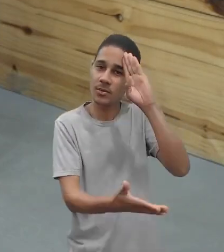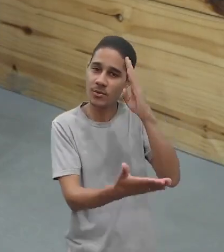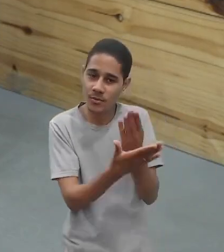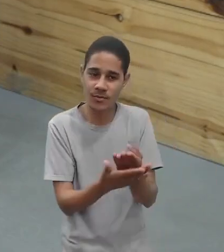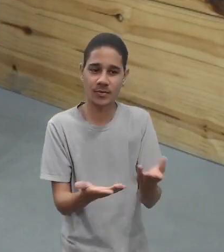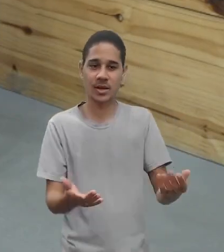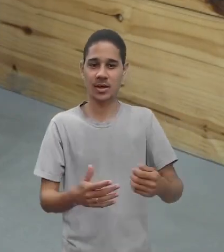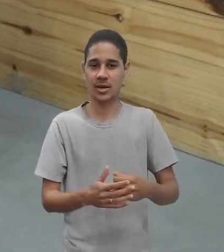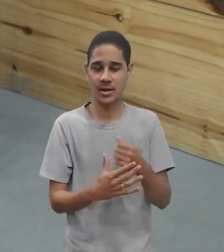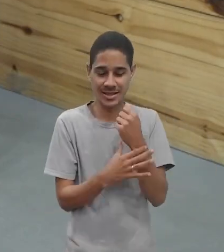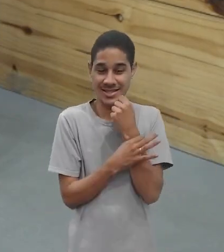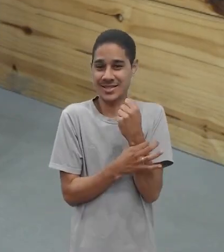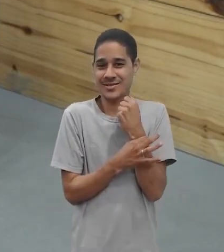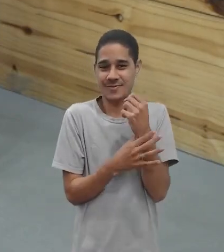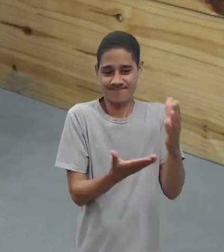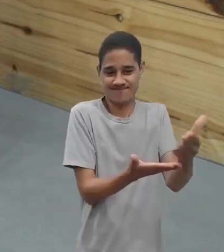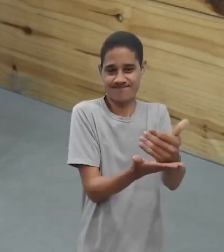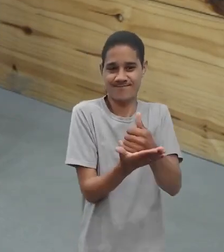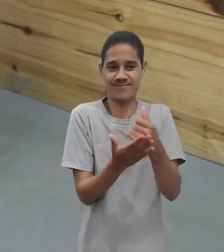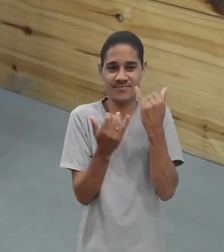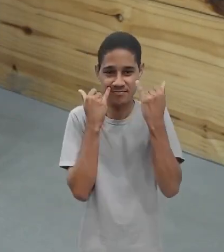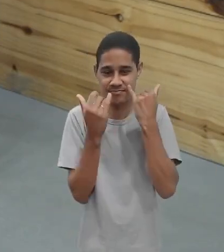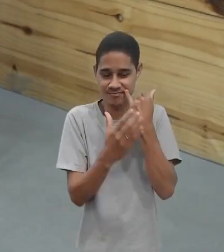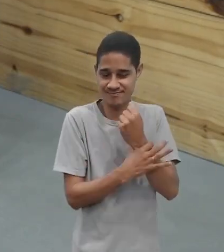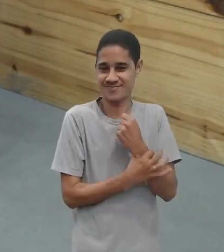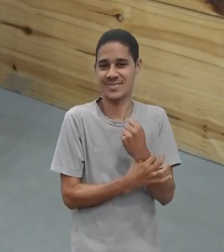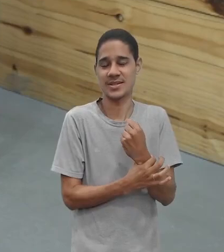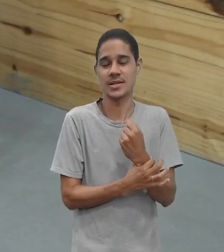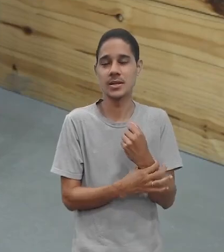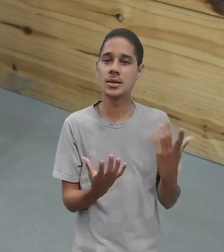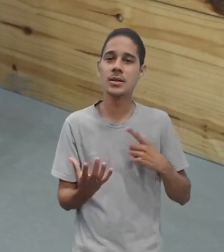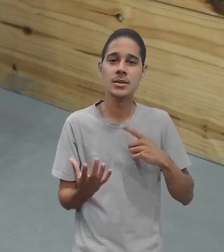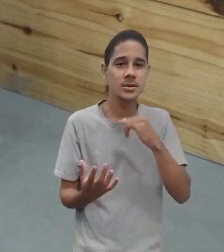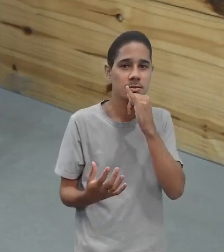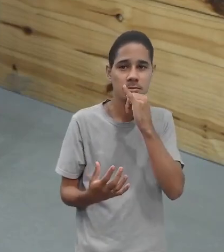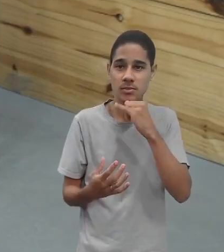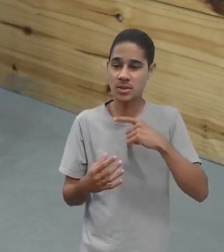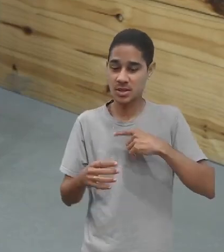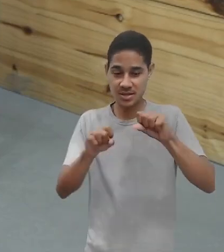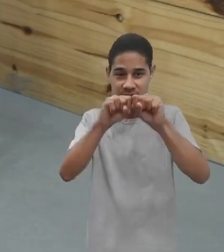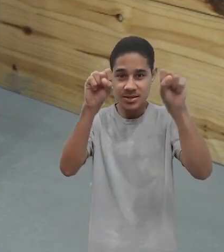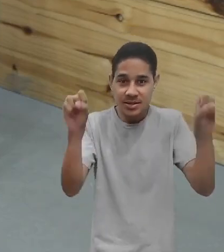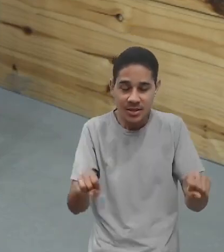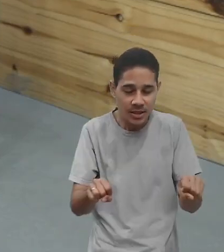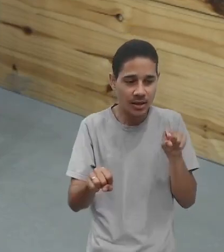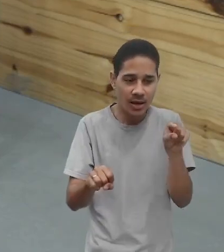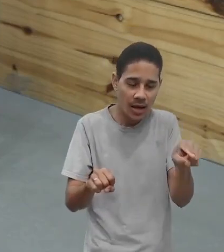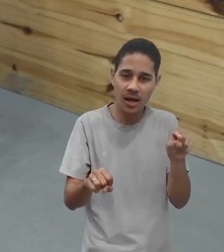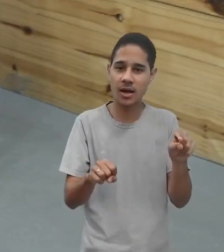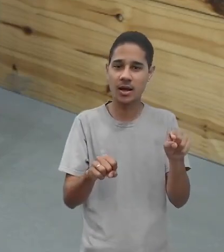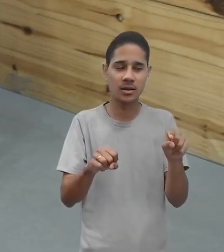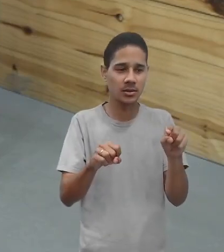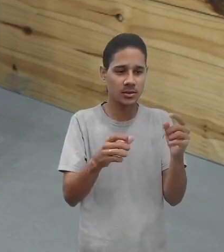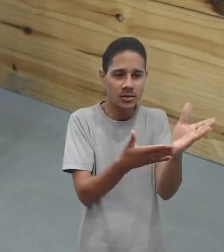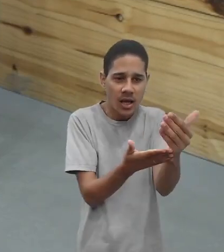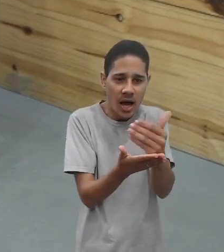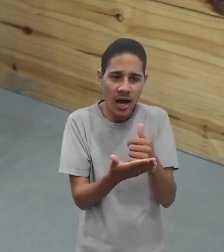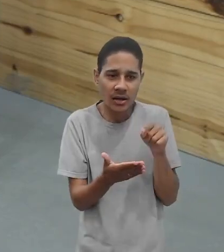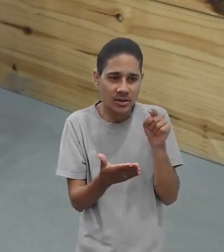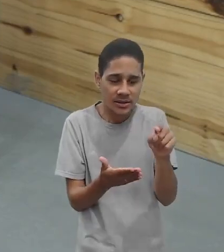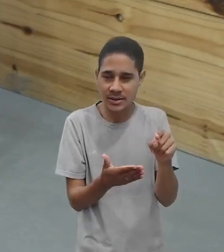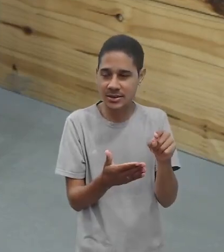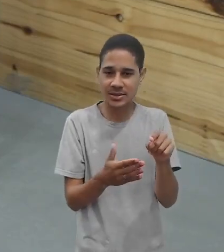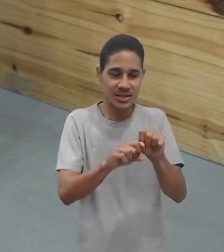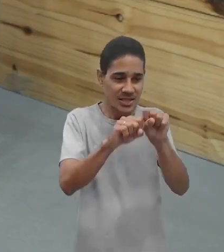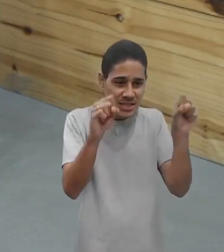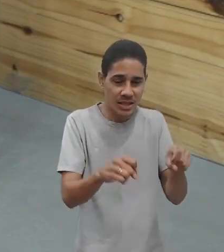A segurança de dados. Segurança de dados. Se a gente tem dados dentro de um sistema, e dados que não são seguros, né? Ou aquele sistema em si não é seguro,